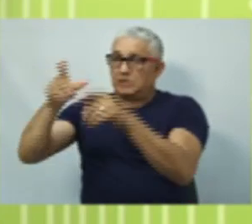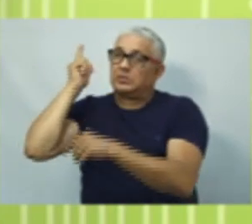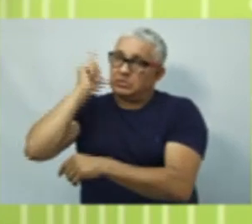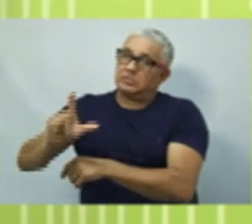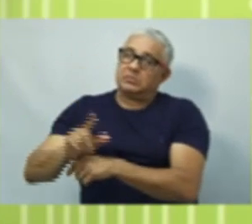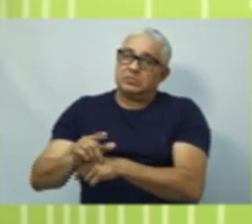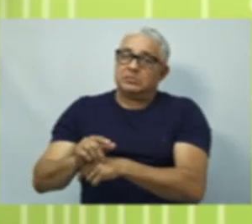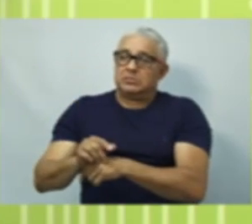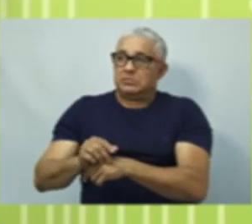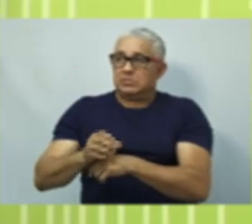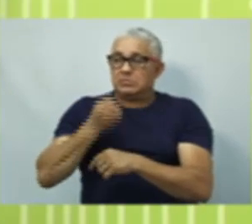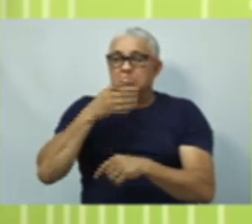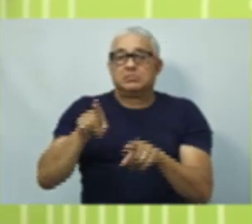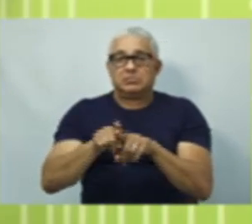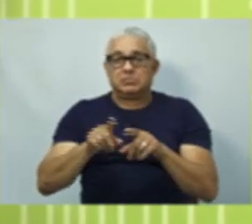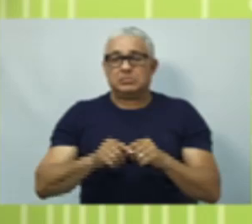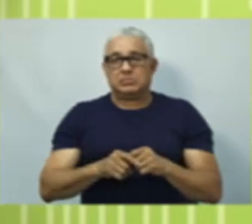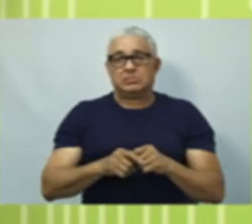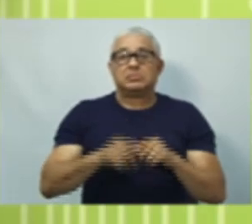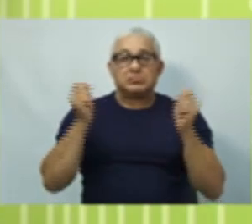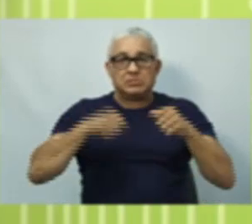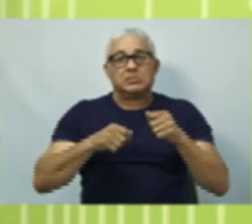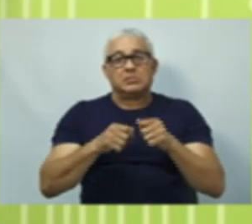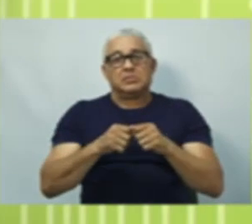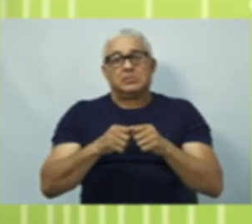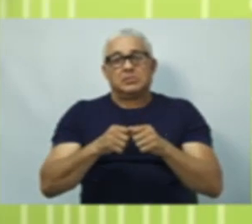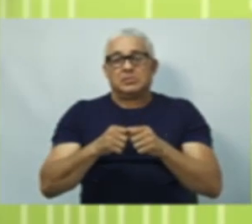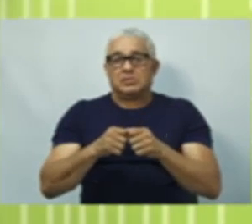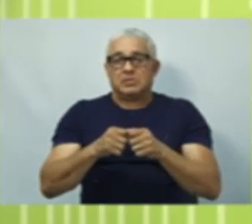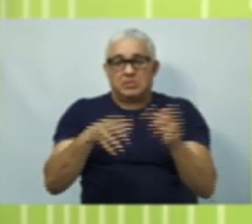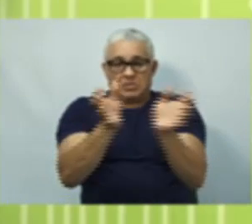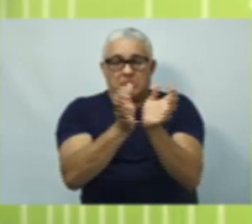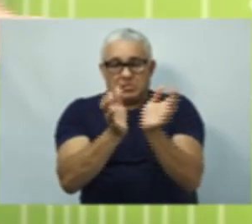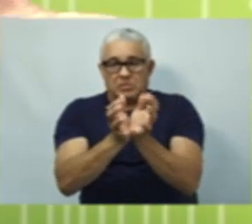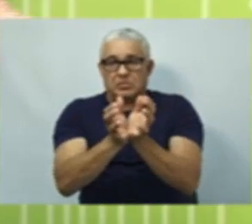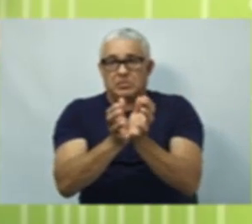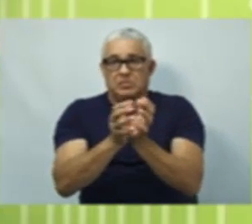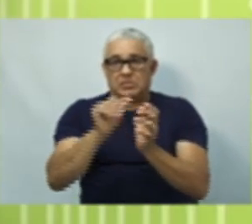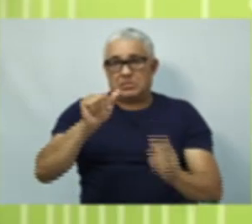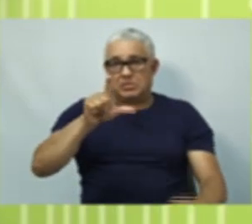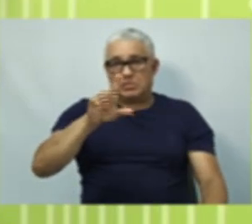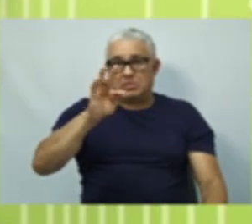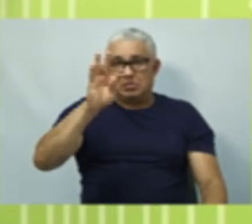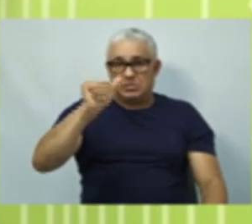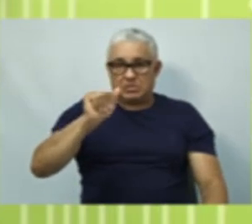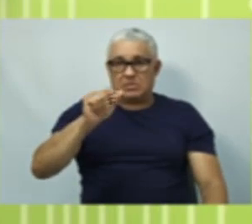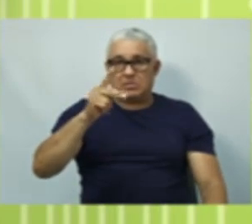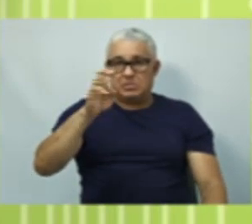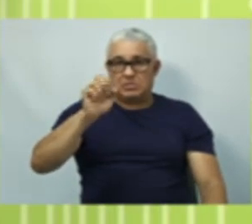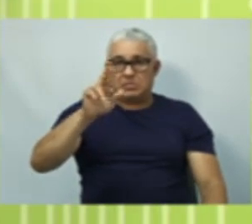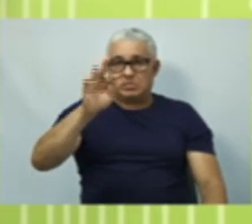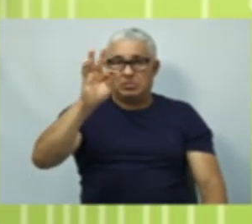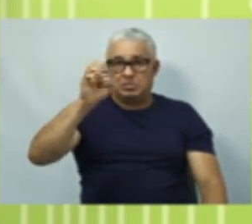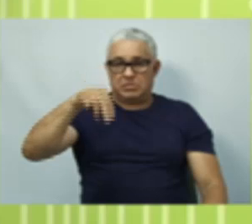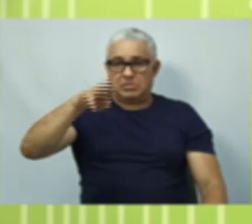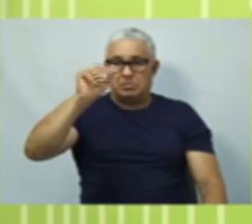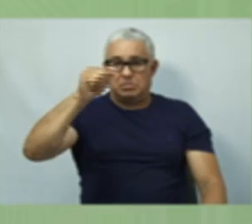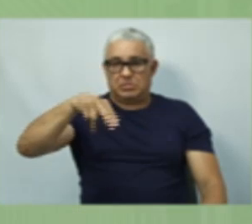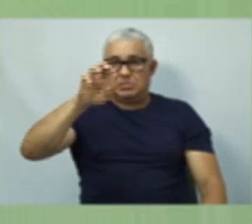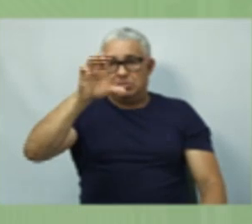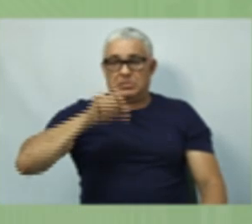bons resultados. E aí eu consigo gerar uma equipe de alta performance. O que é uma equipe de alta performance? É aquela